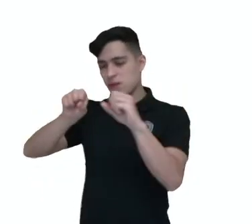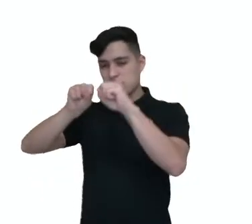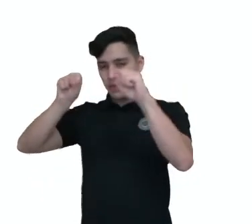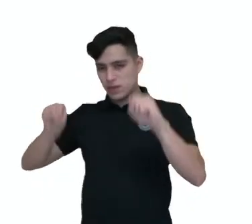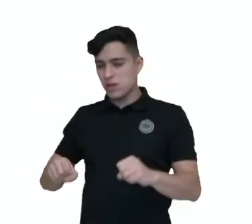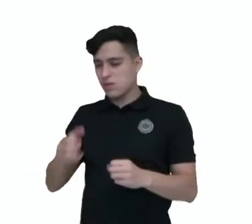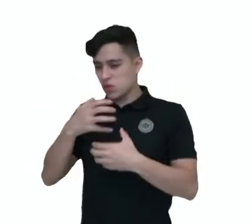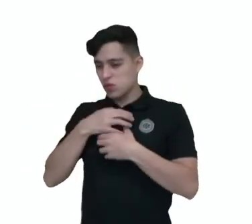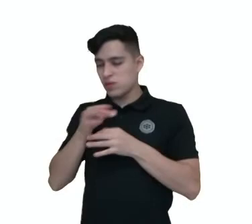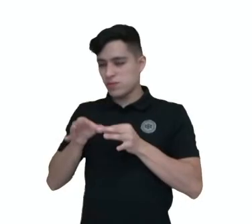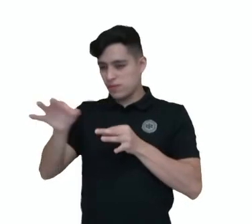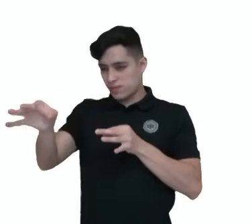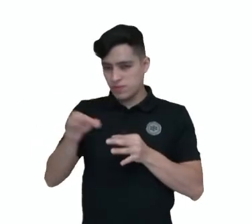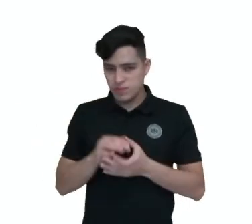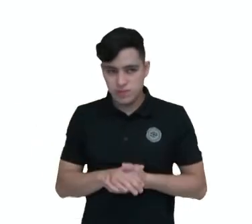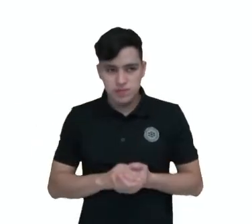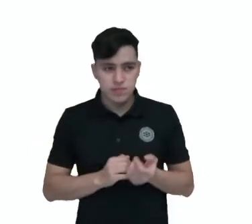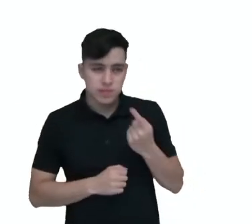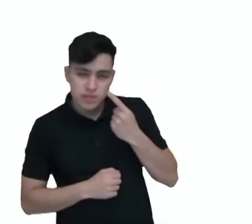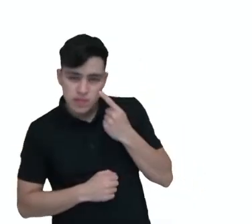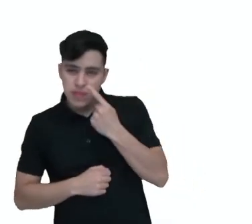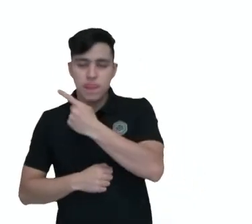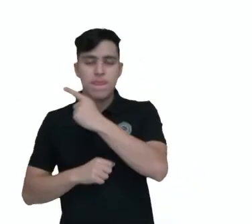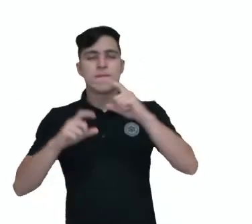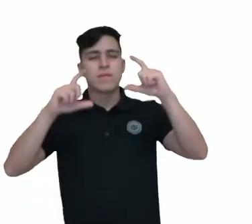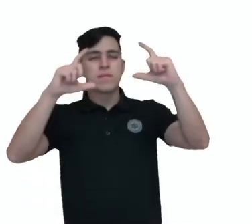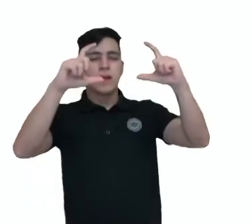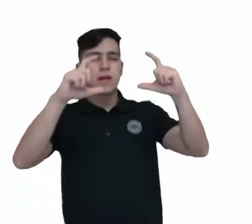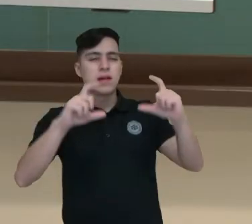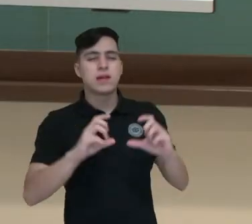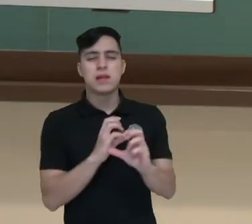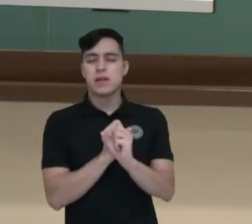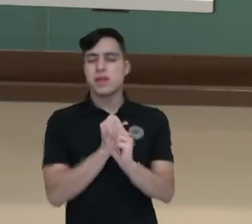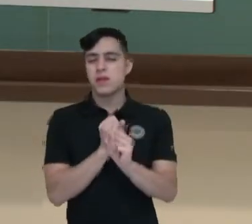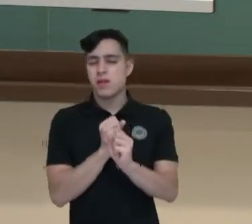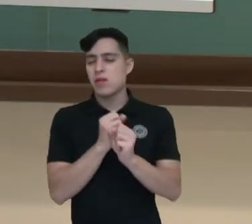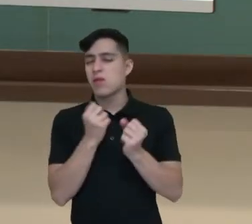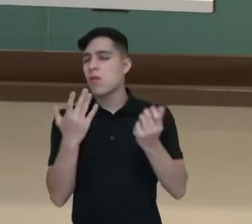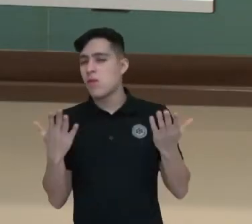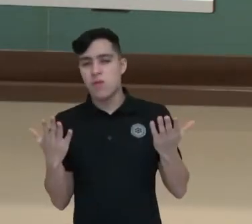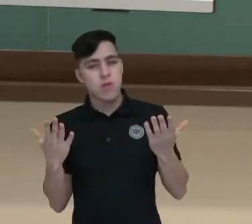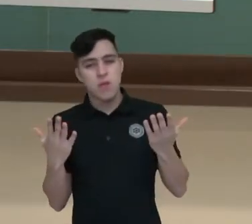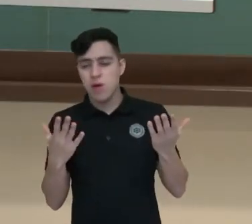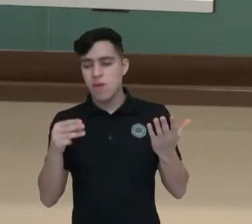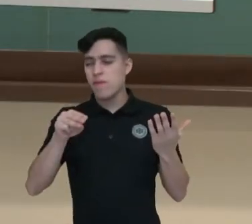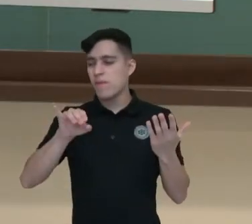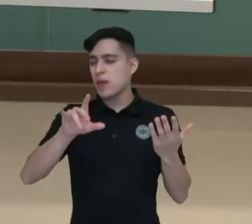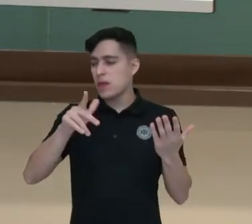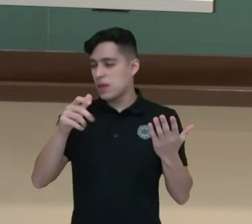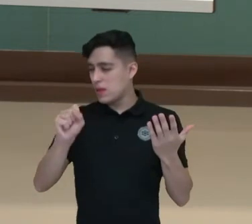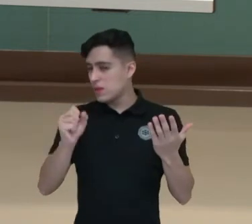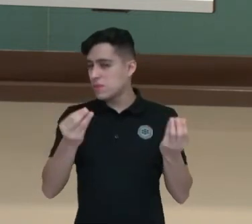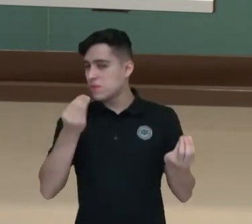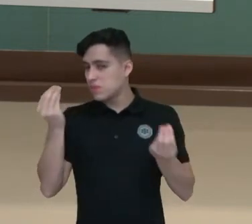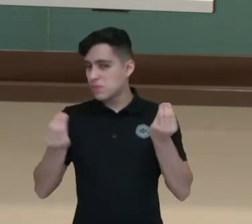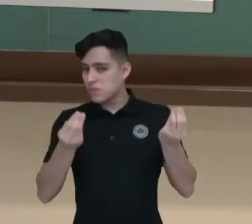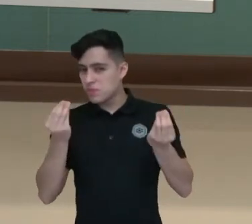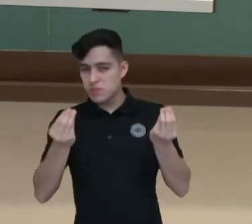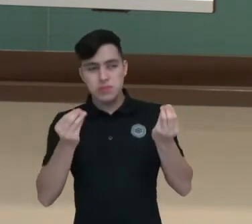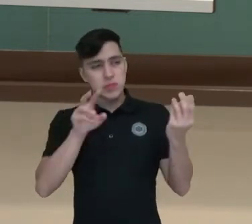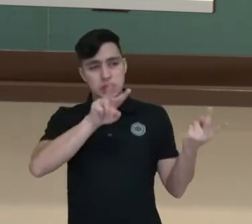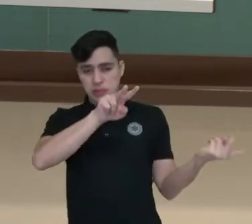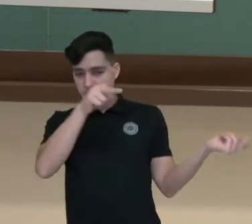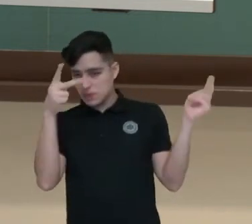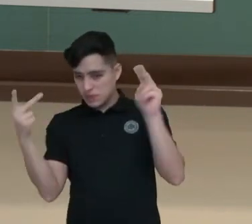Observe as placas de sinalização abaixo e calcule as medidas dadas em milhas, as medidas dadas em milhas